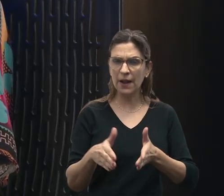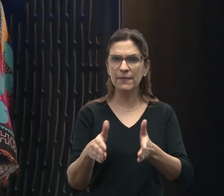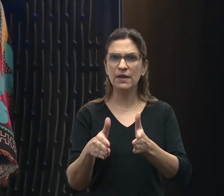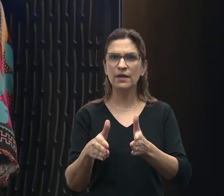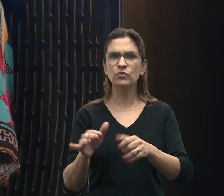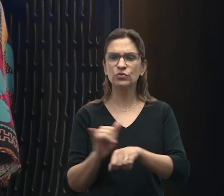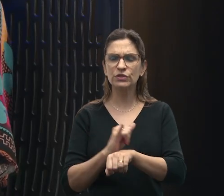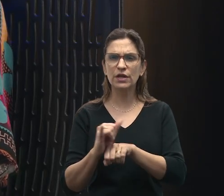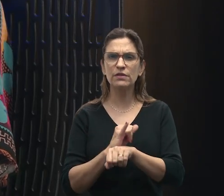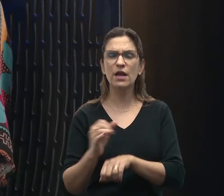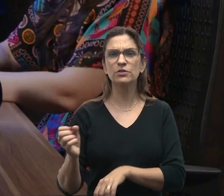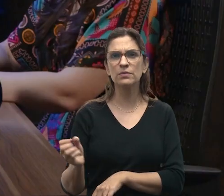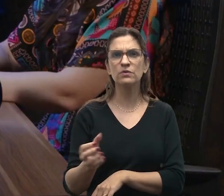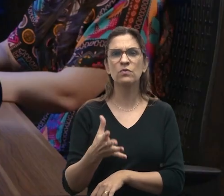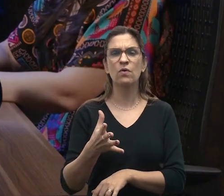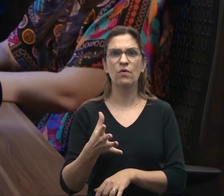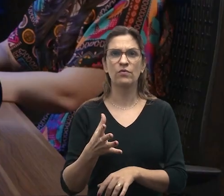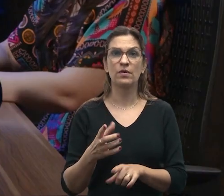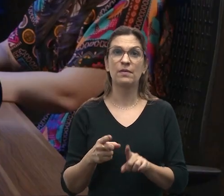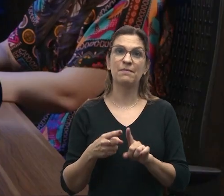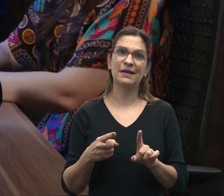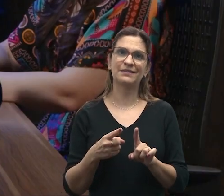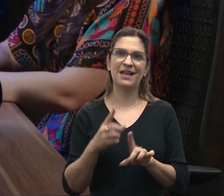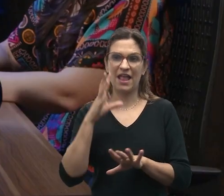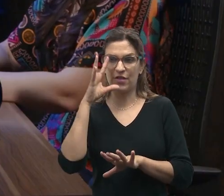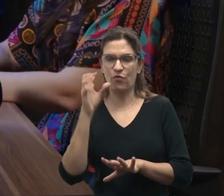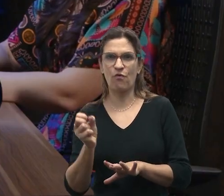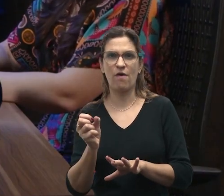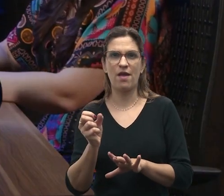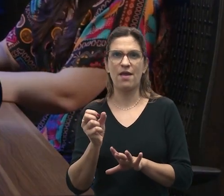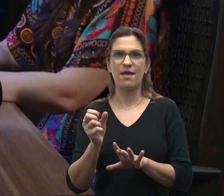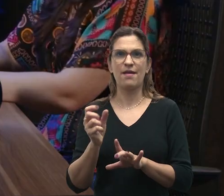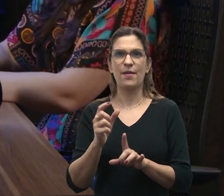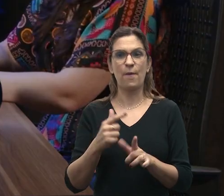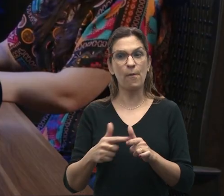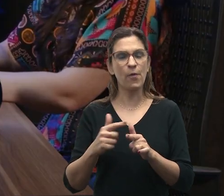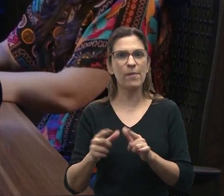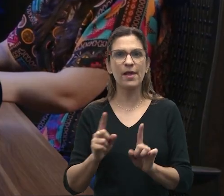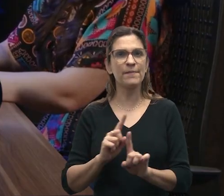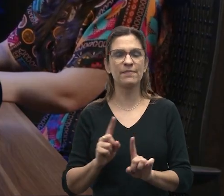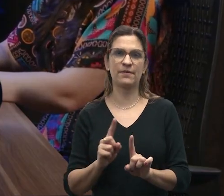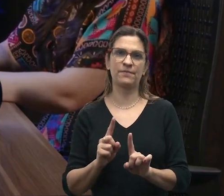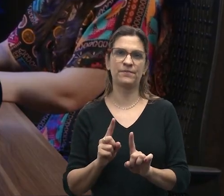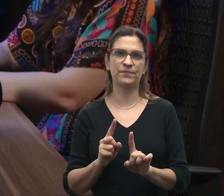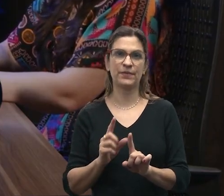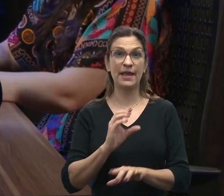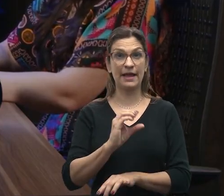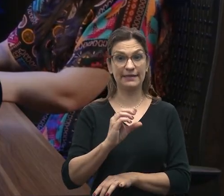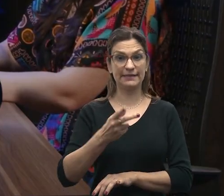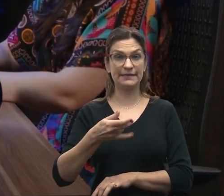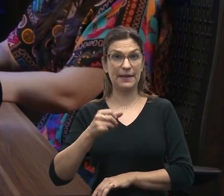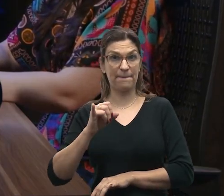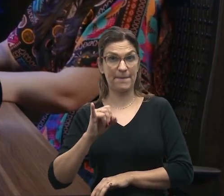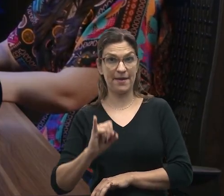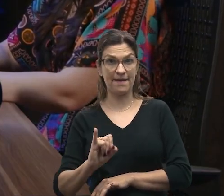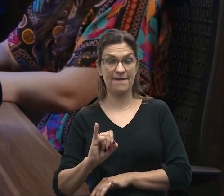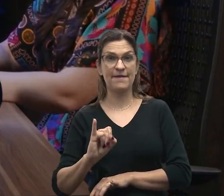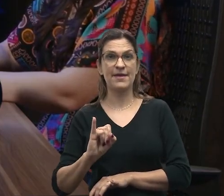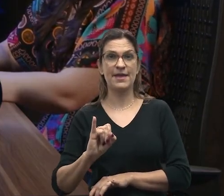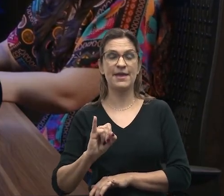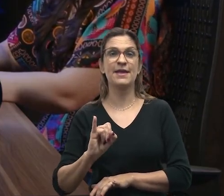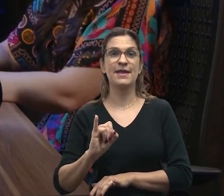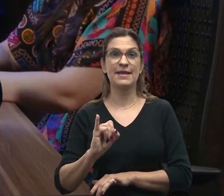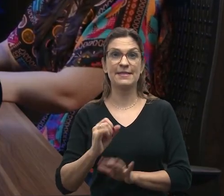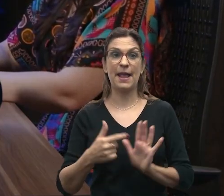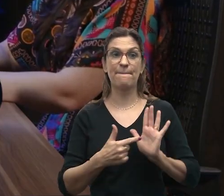nosso papel não é resolver o problema. Por isso que eu acho que as pessoas têm que nos ouvir. A CPI não resolve o problema do transporte coletivo urbano. Ela